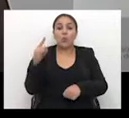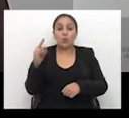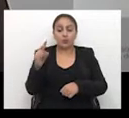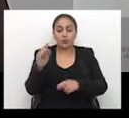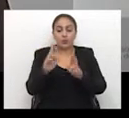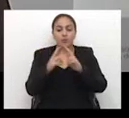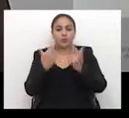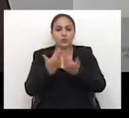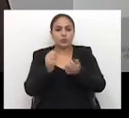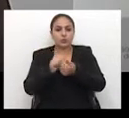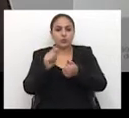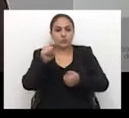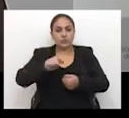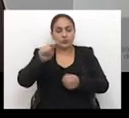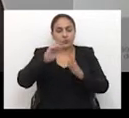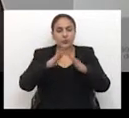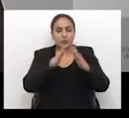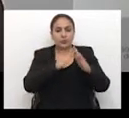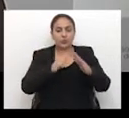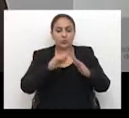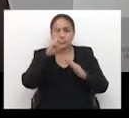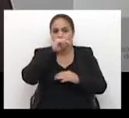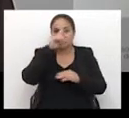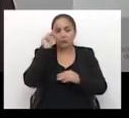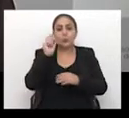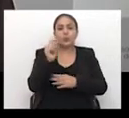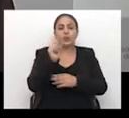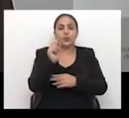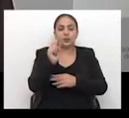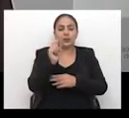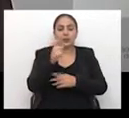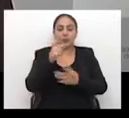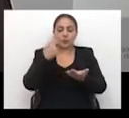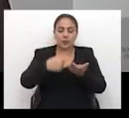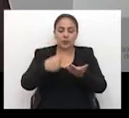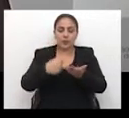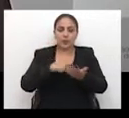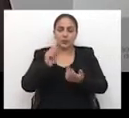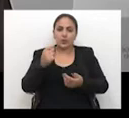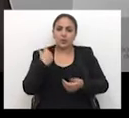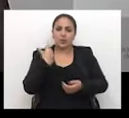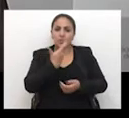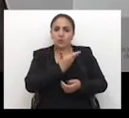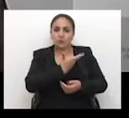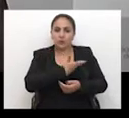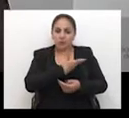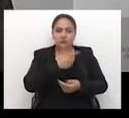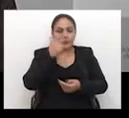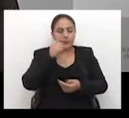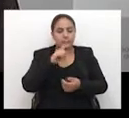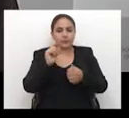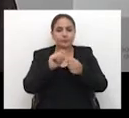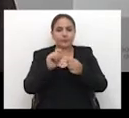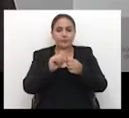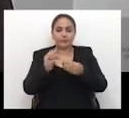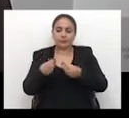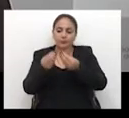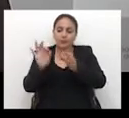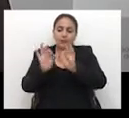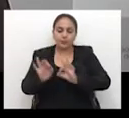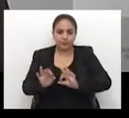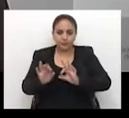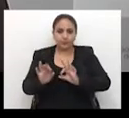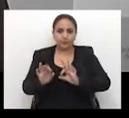última reunião com a associação de moradores do executivo municipal onde se definiu que agora nós estamos encaminhando